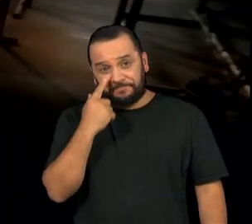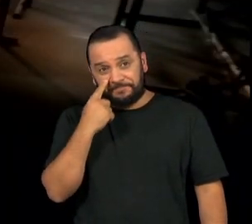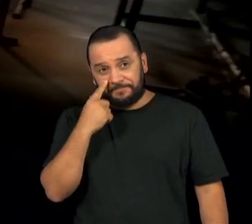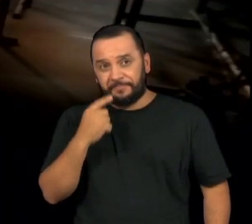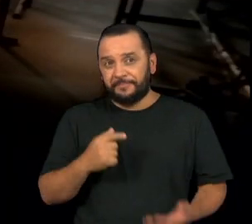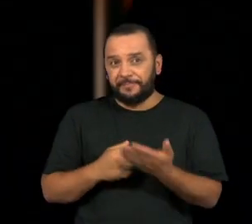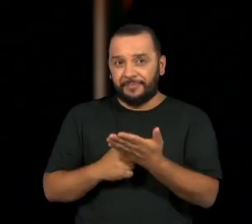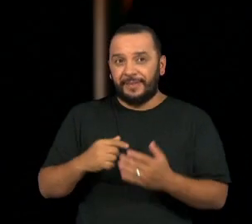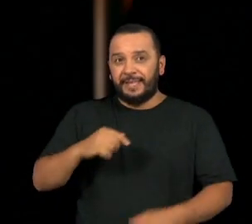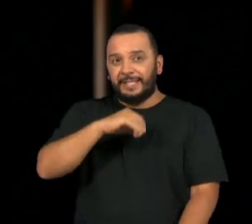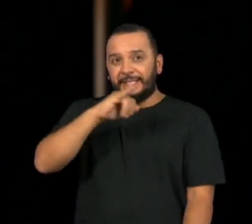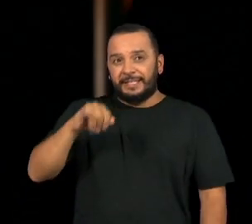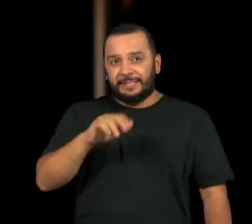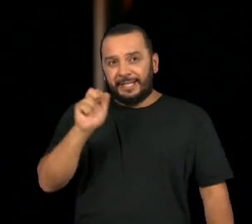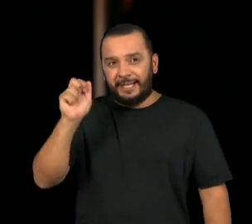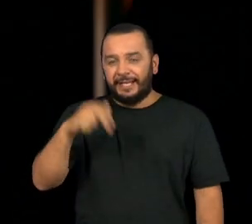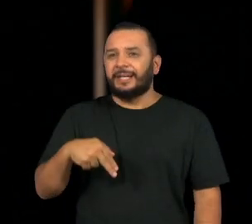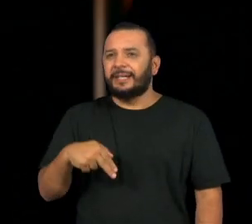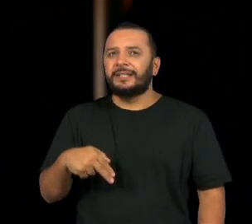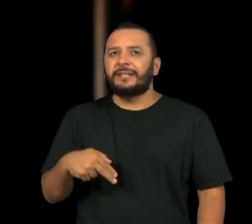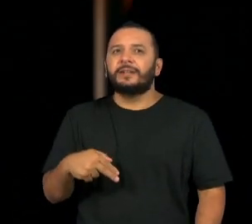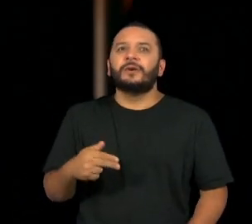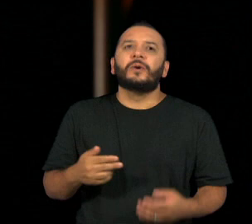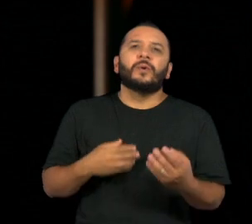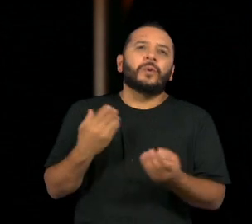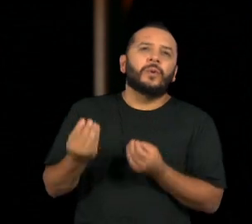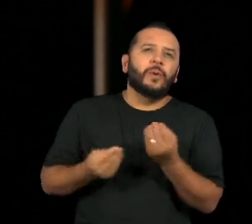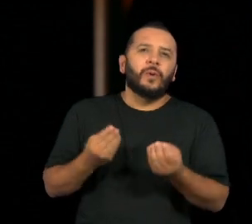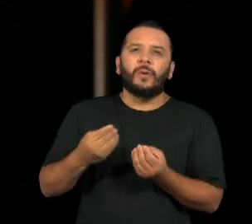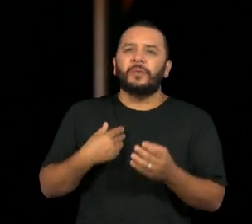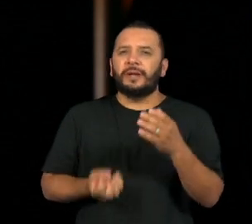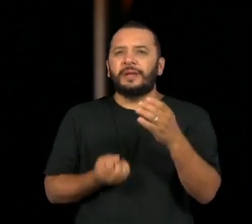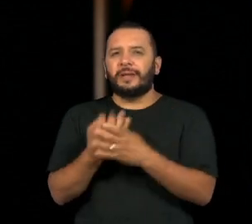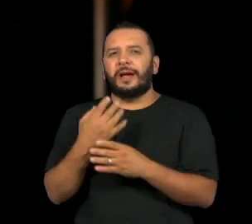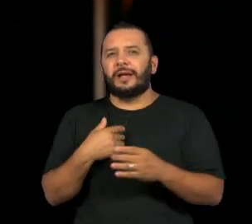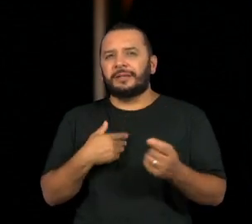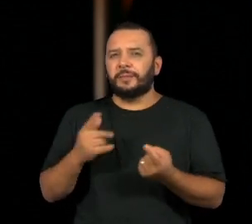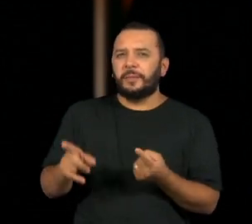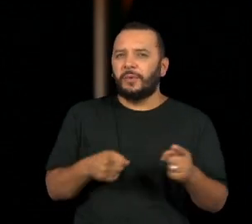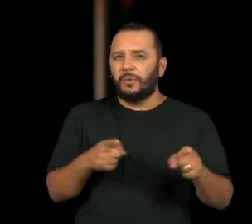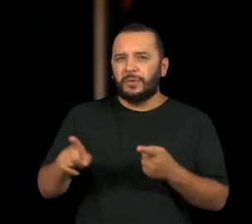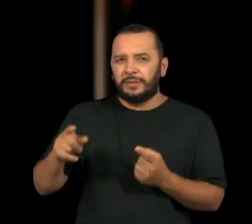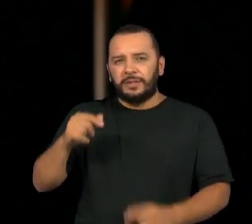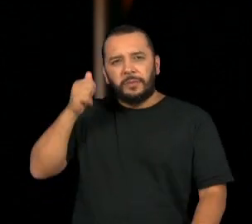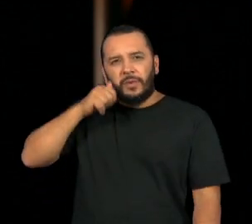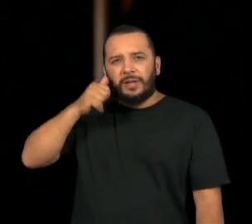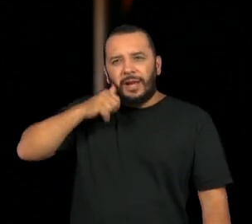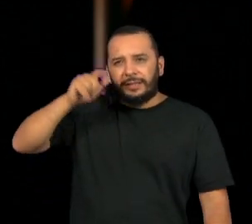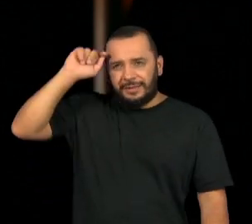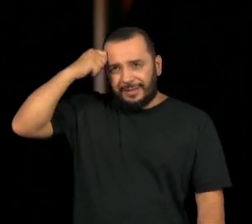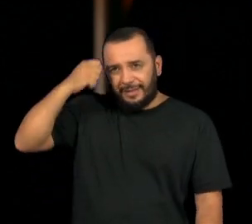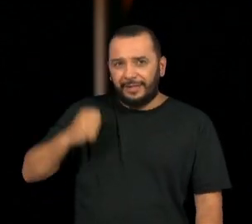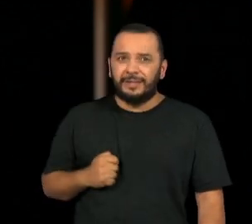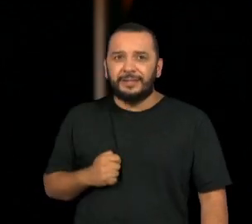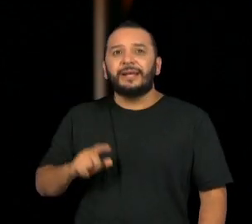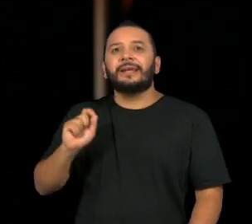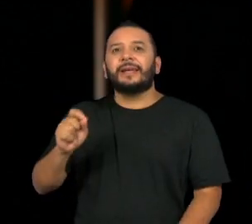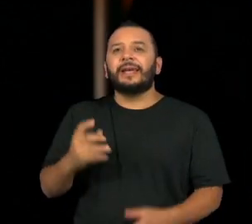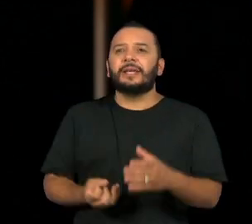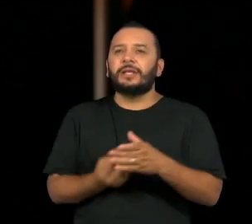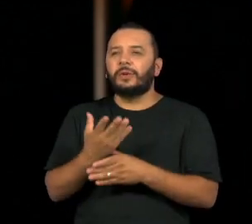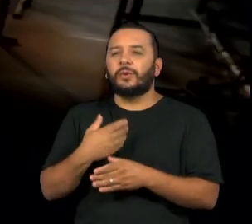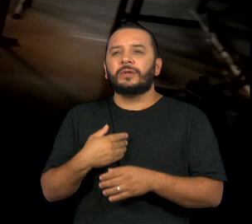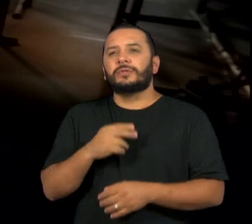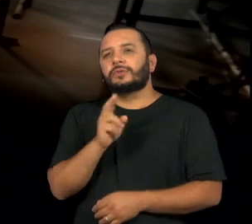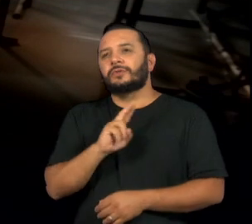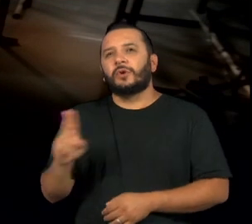Jean de Paola, como nasceu e como foram feitas as músicas dos Mulheres Negras e, claro, quem criou esse nome para a